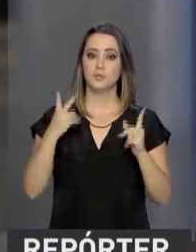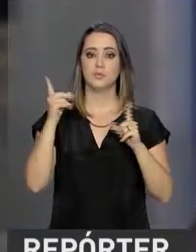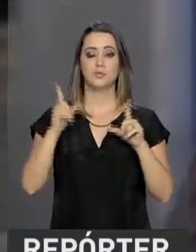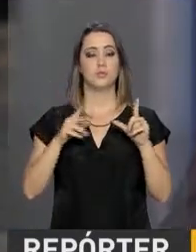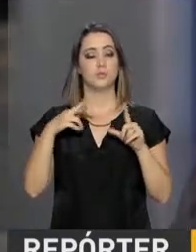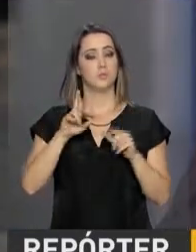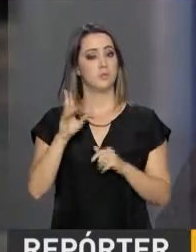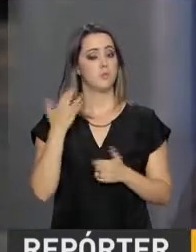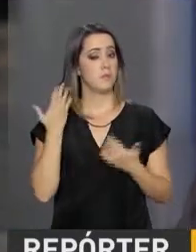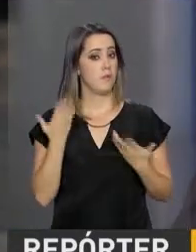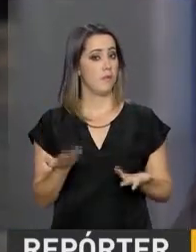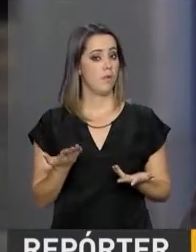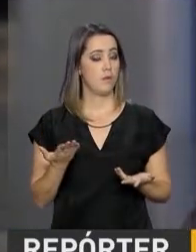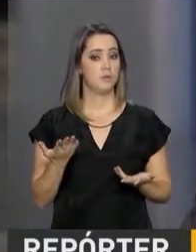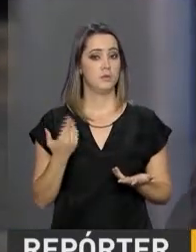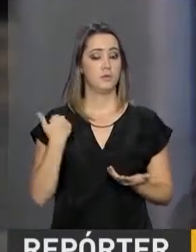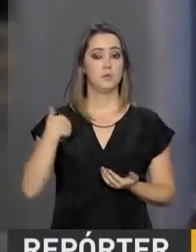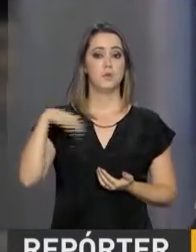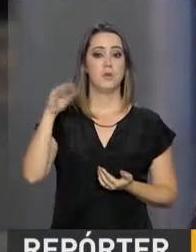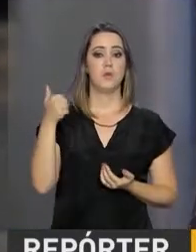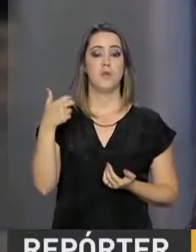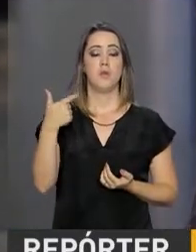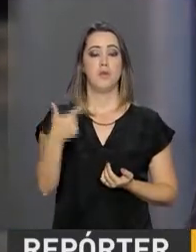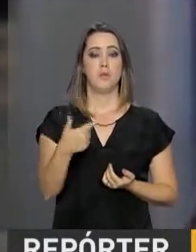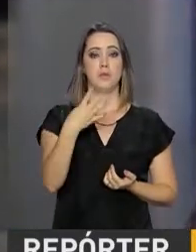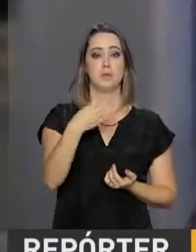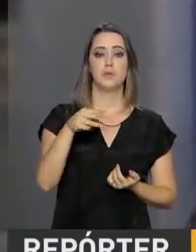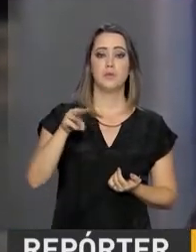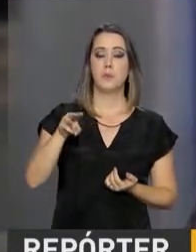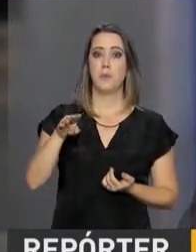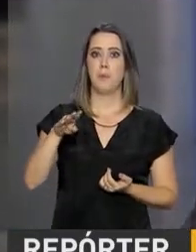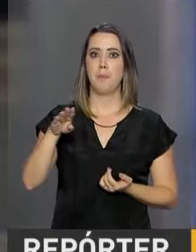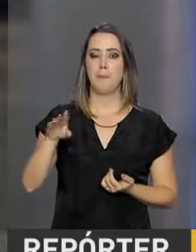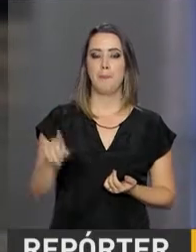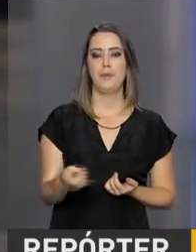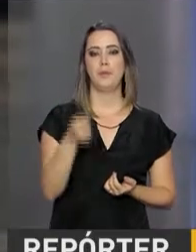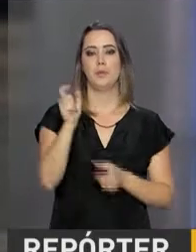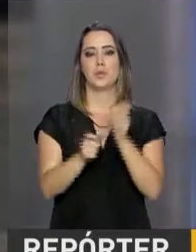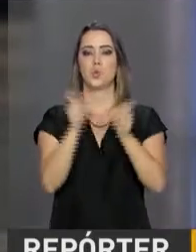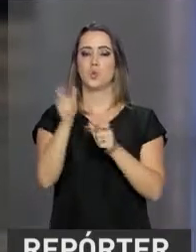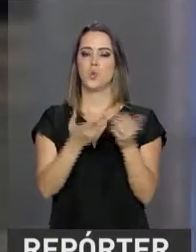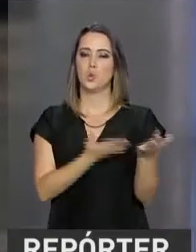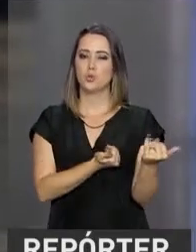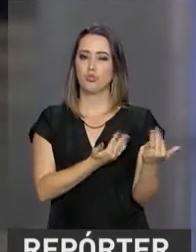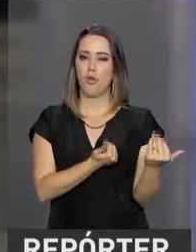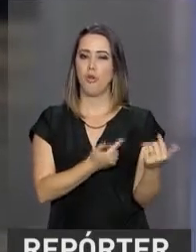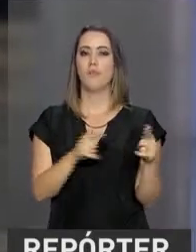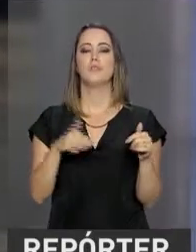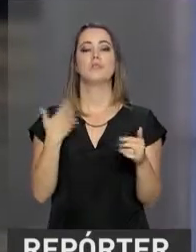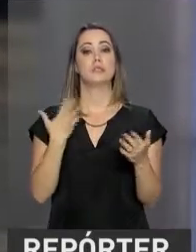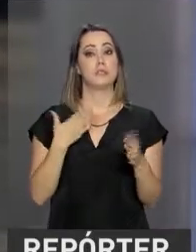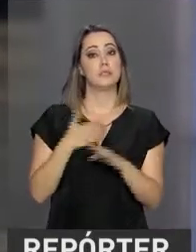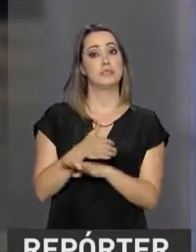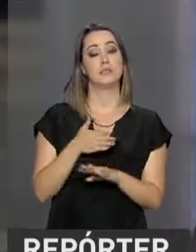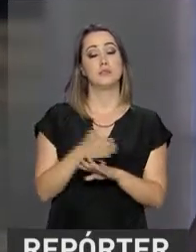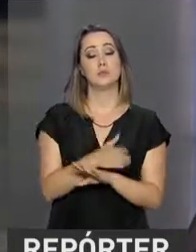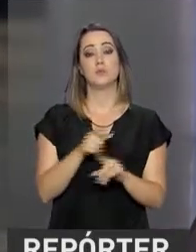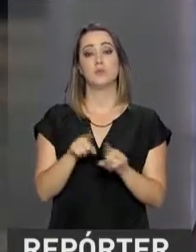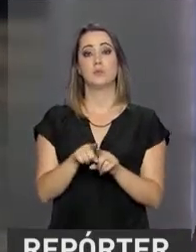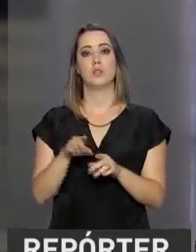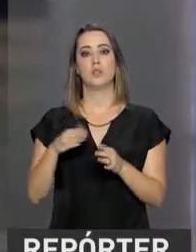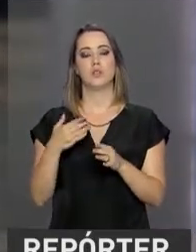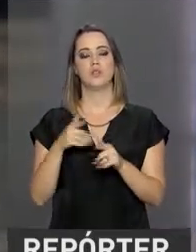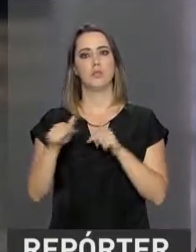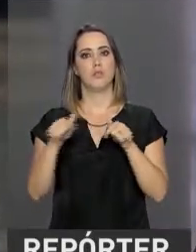assistem roberto olha só mais de 124 mil adolescentes e jovens entraram no mercado de trabalho entre janeiro e